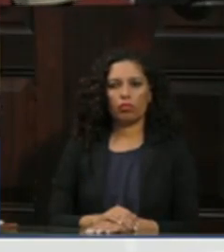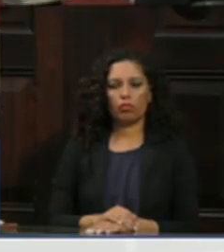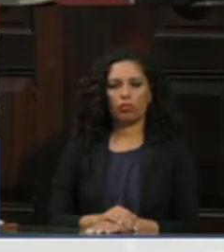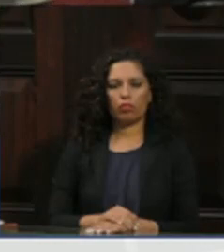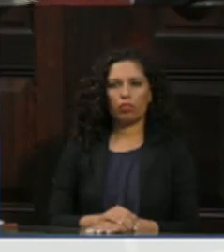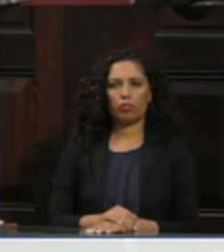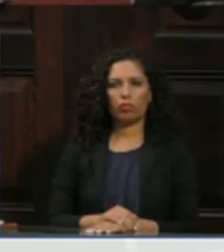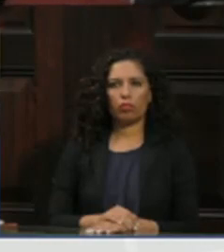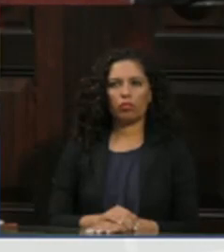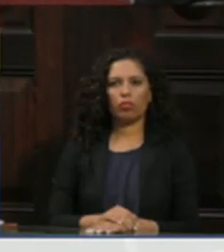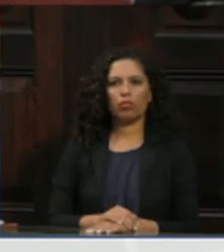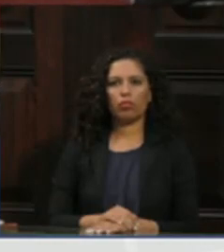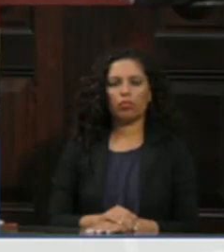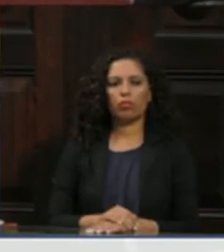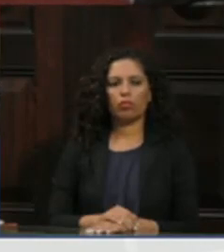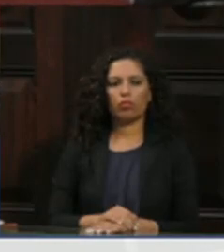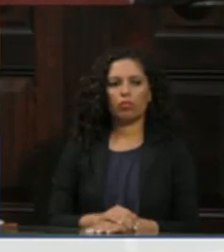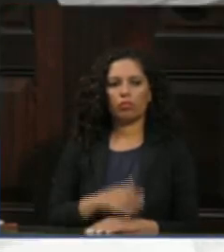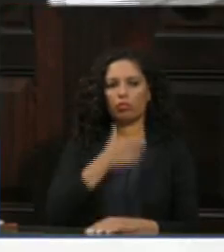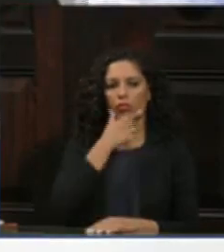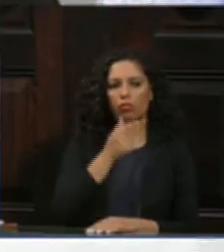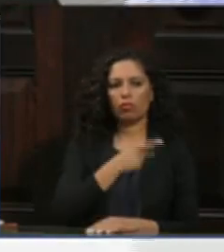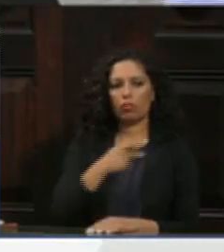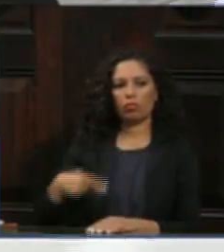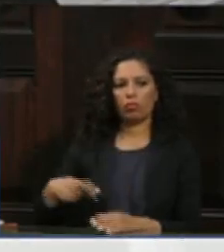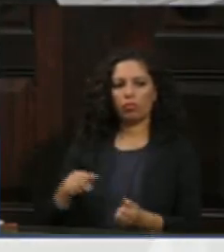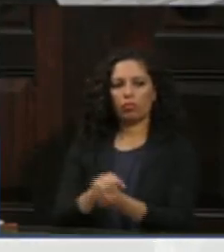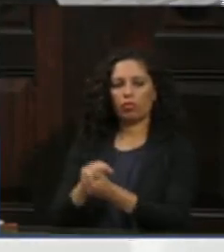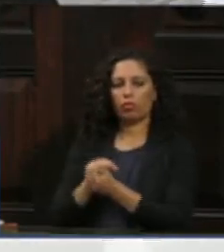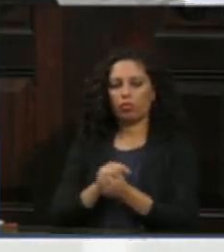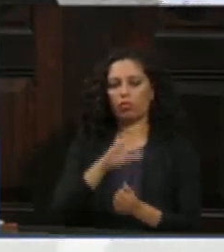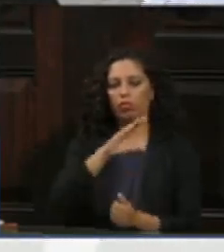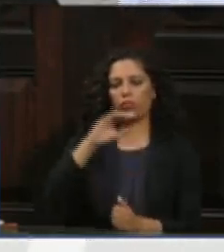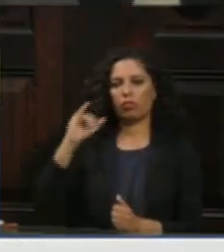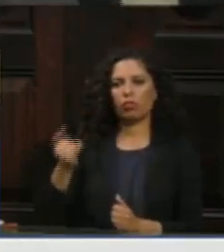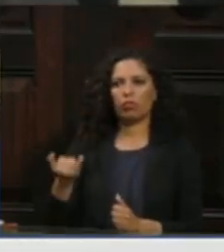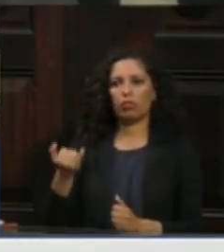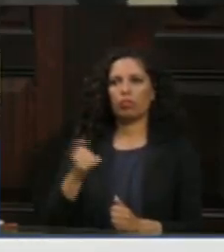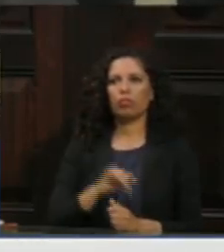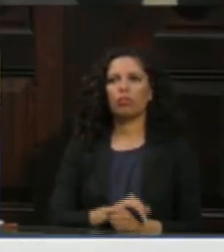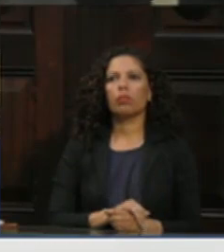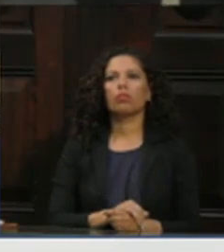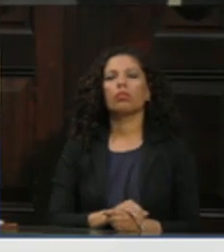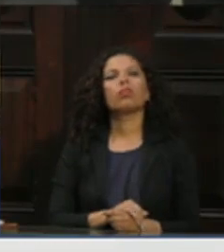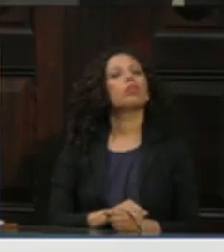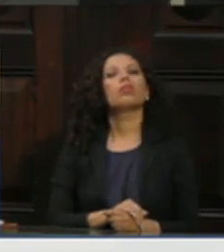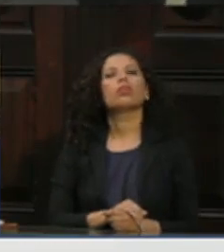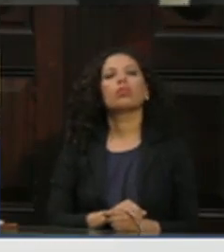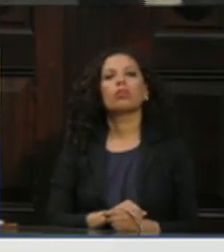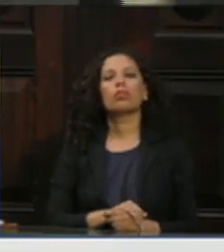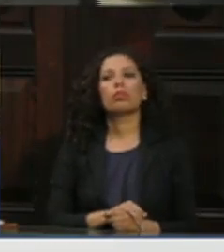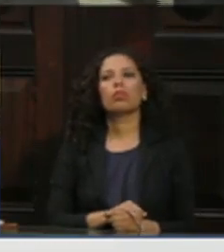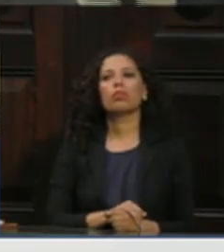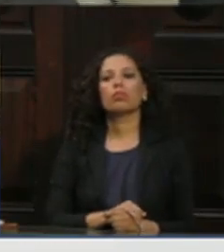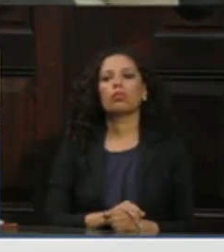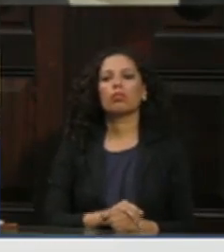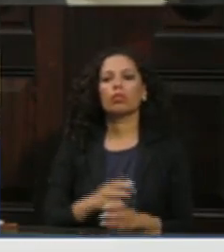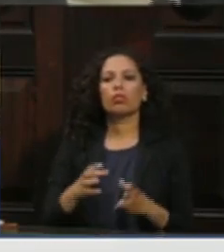substitutivo. Saneamento Ambiental, deputada Lucinha é autora, deputado Rosenberg